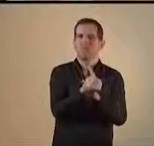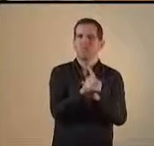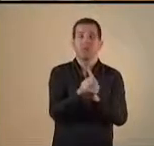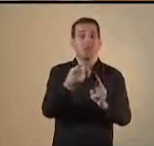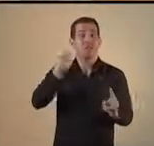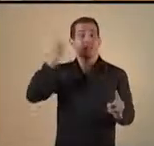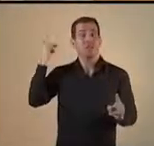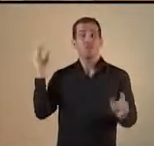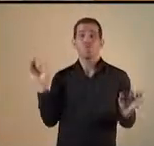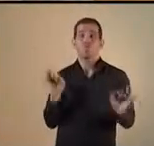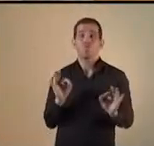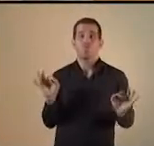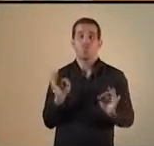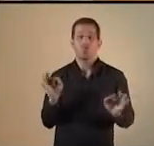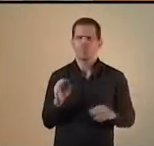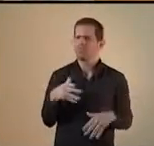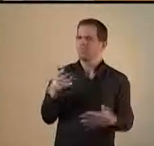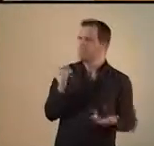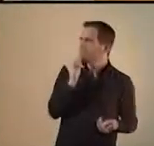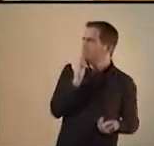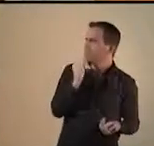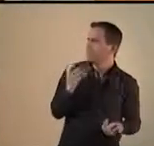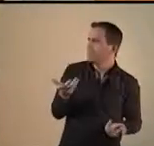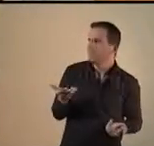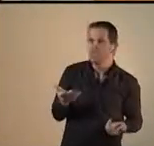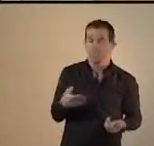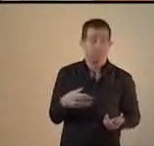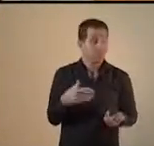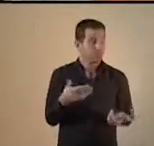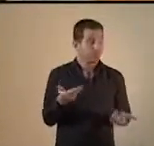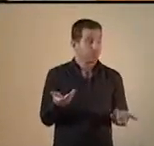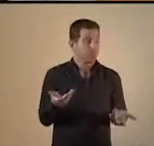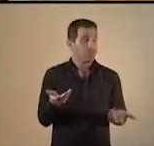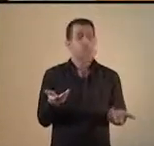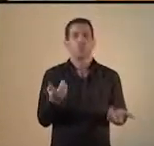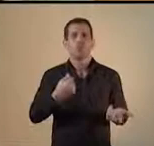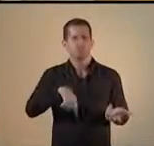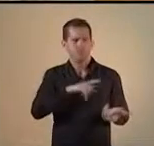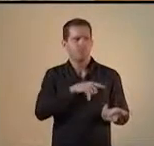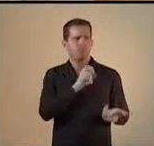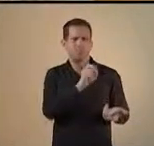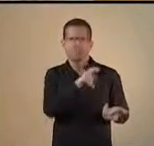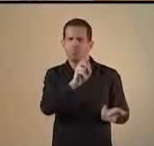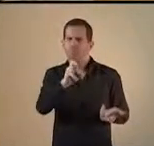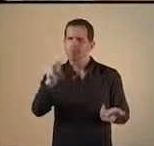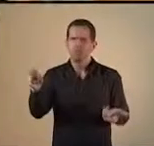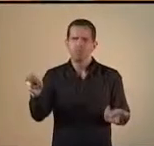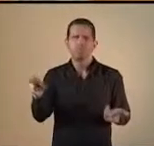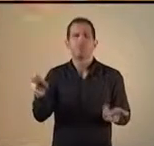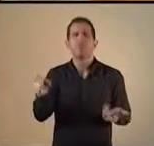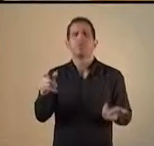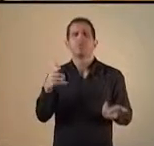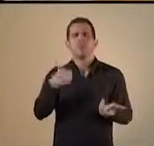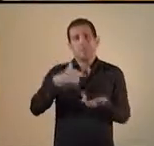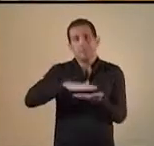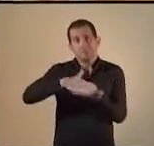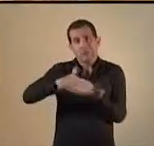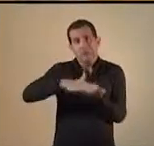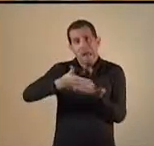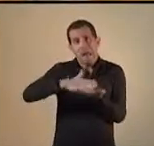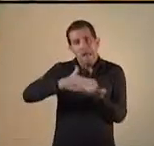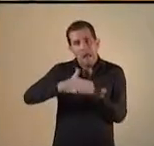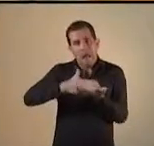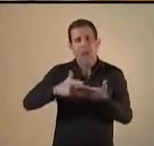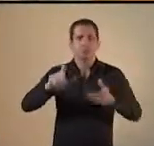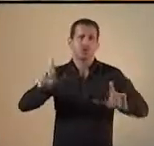sociais que antes não alcançavam. Por exemplo? Né? Nós vemos hoje muito intérprete